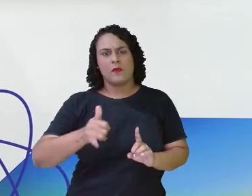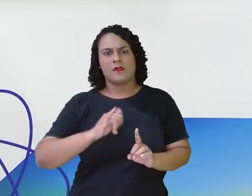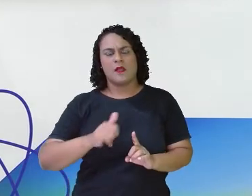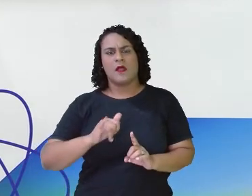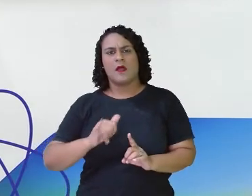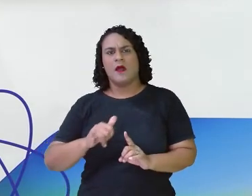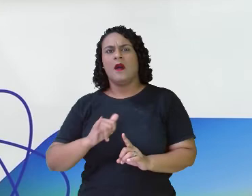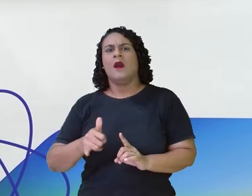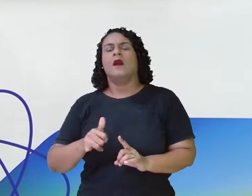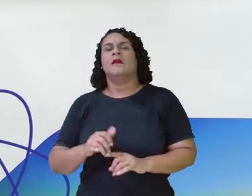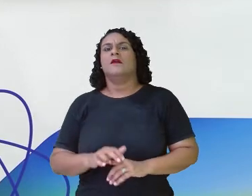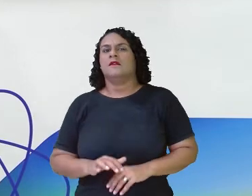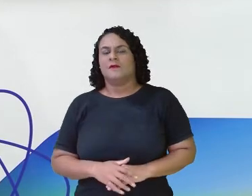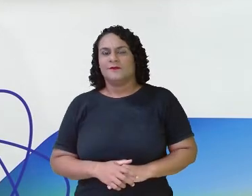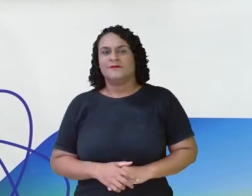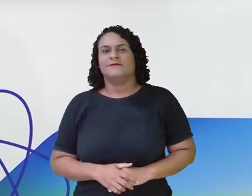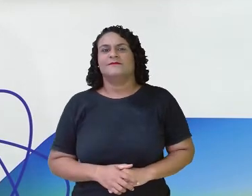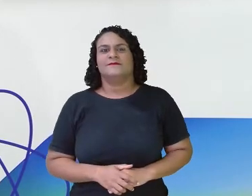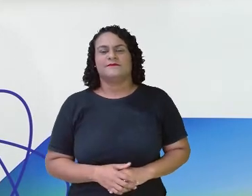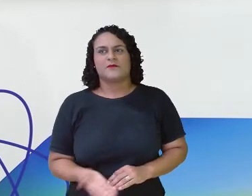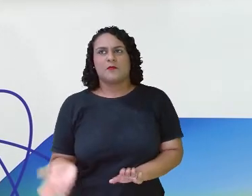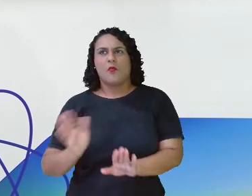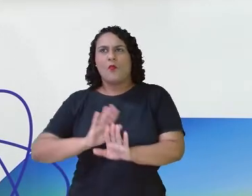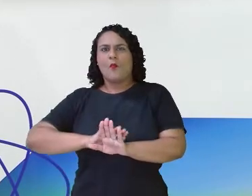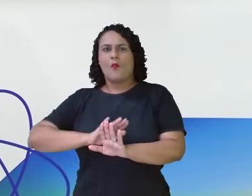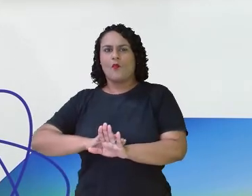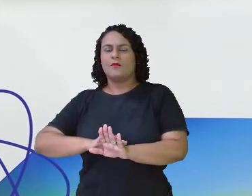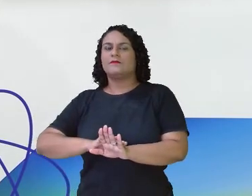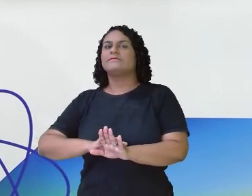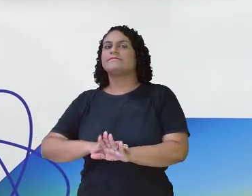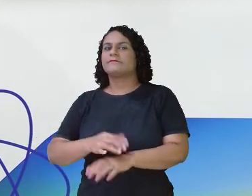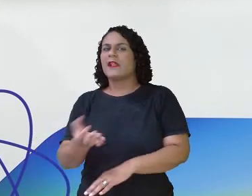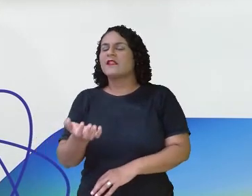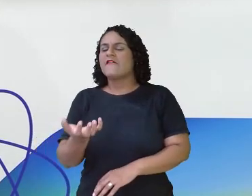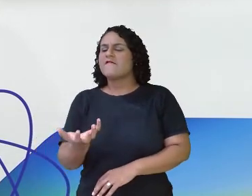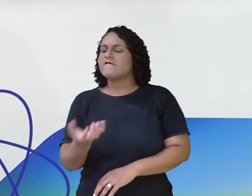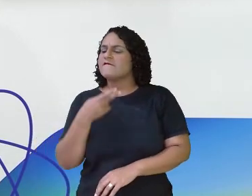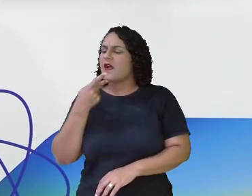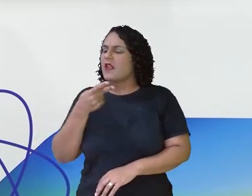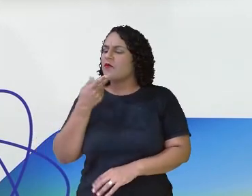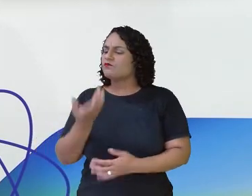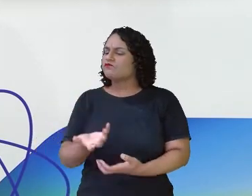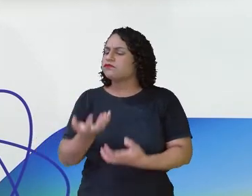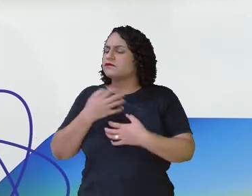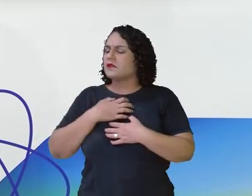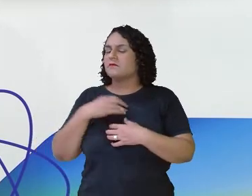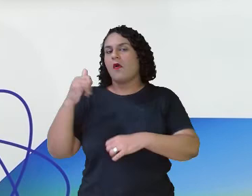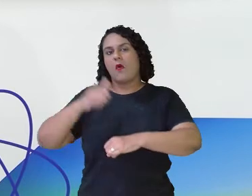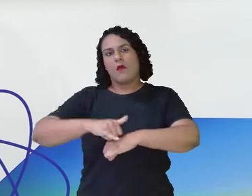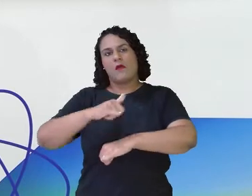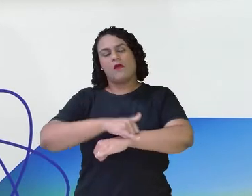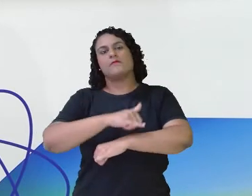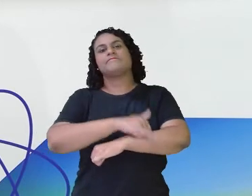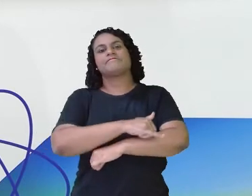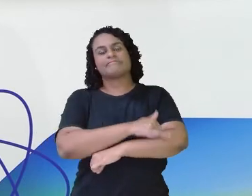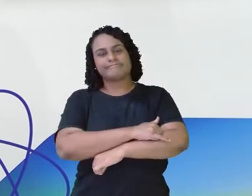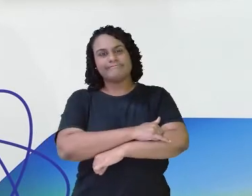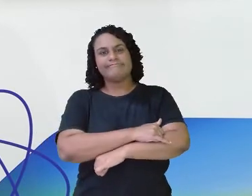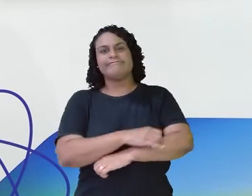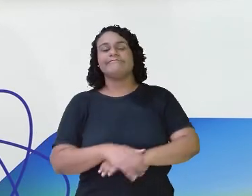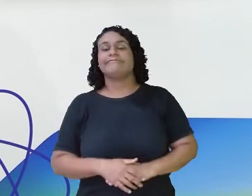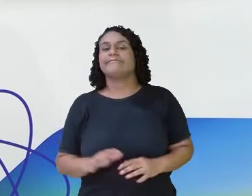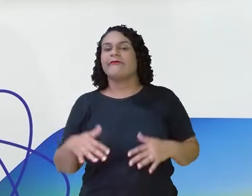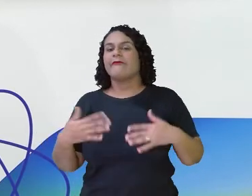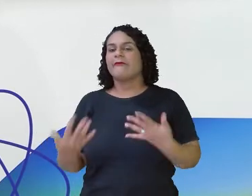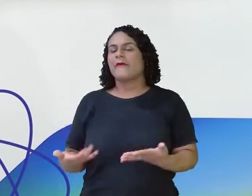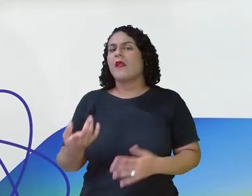que era o que o sapo queria, que era ser jogado na lagoa, ele está falando do sentimento do sapo. Então, ele é um narrador onisciente.